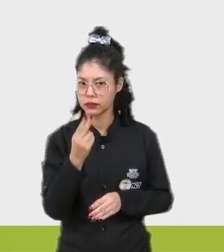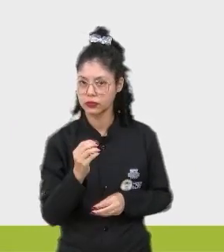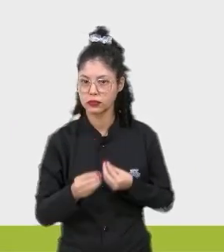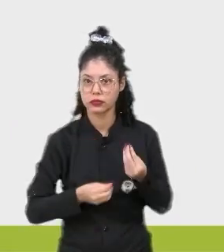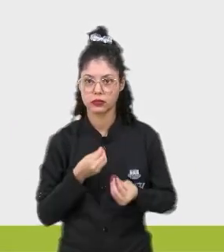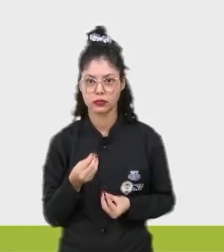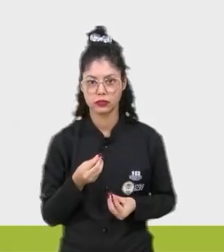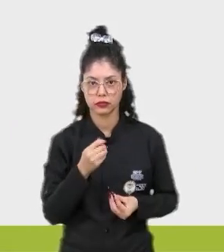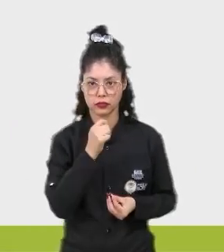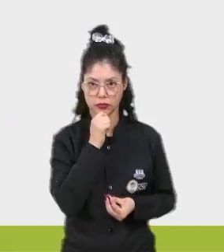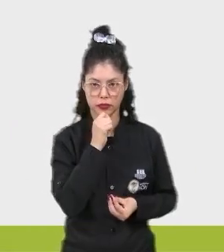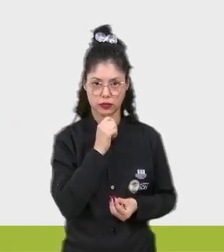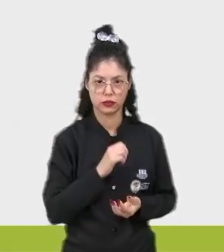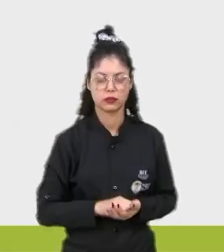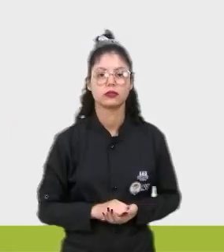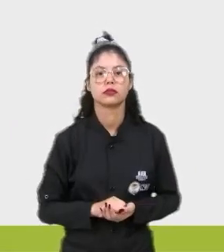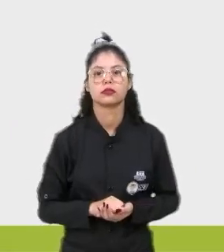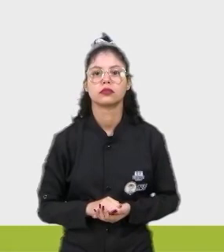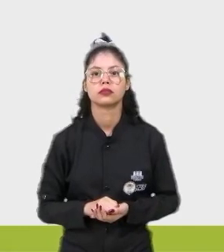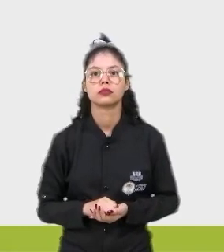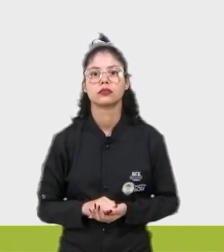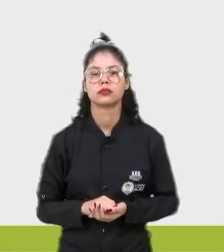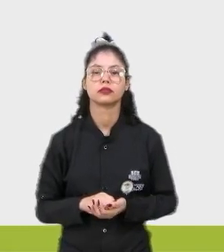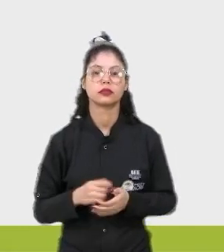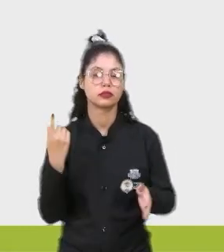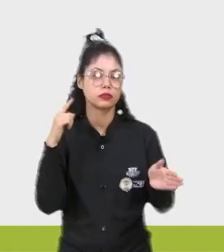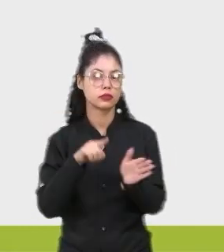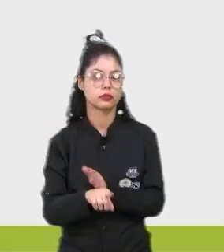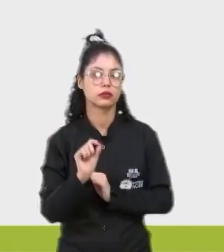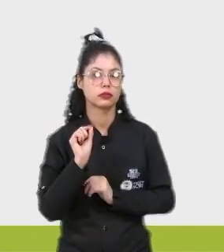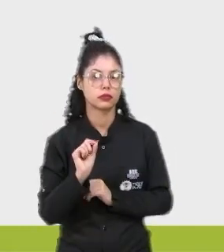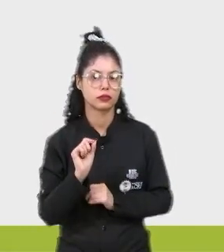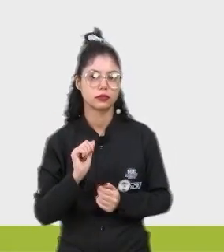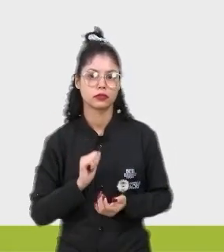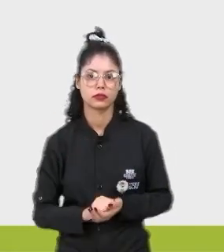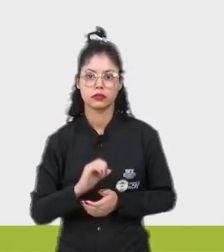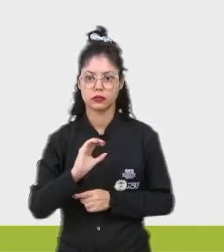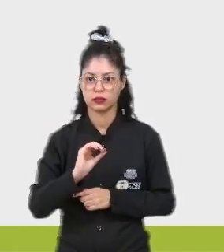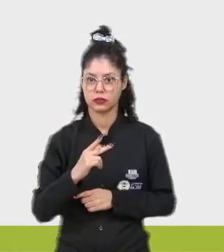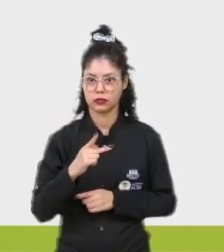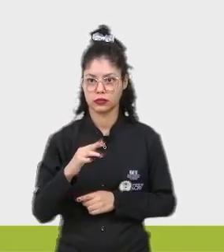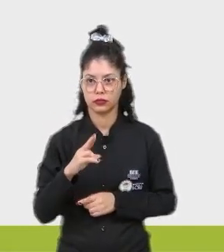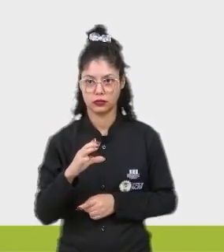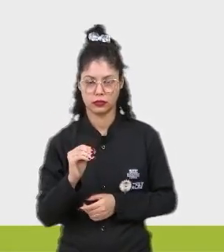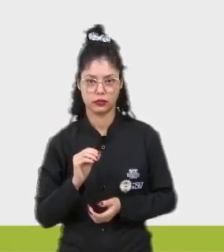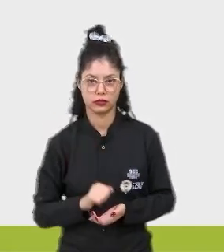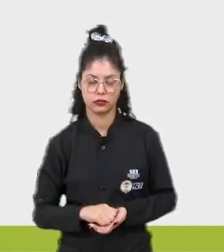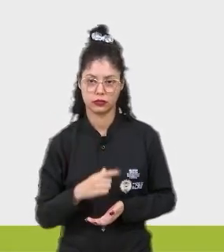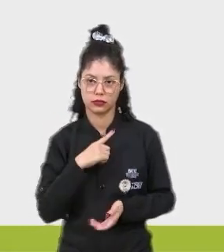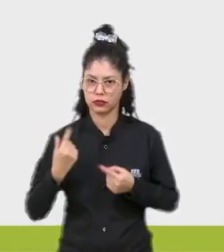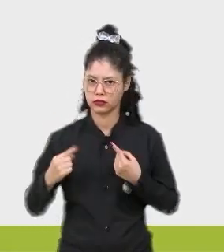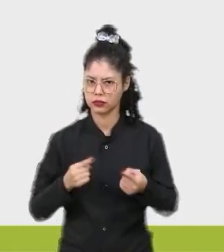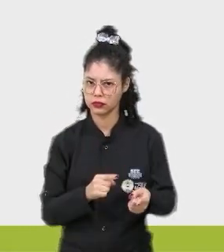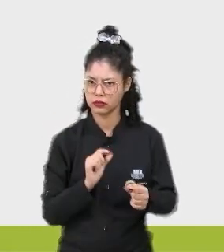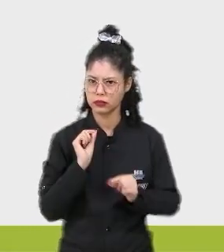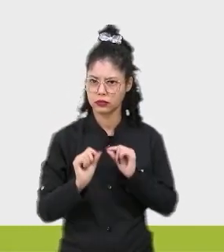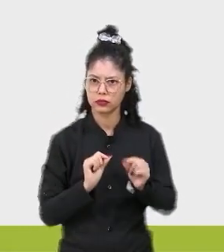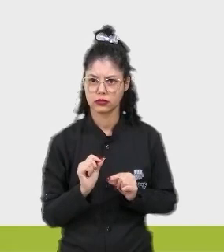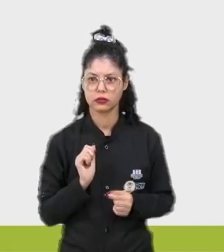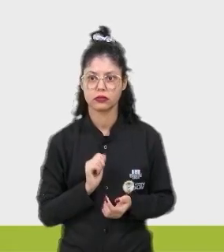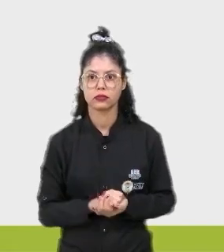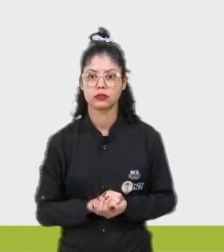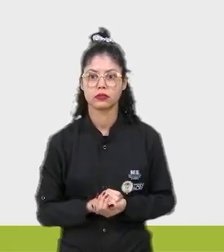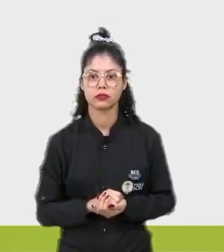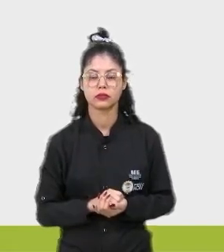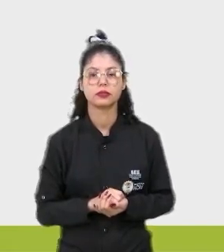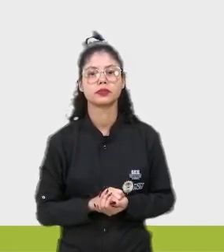calmas no escuro. Aí o comando é: o fenômeno óptico que, segundo os pesquisadores, provoca a Fata Morgana é